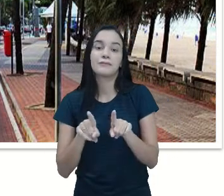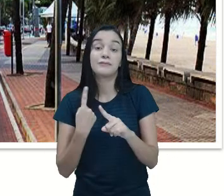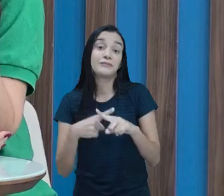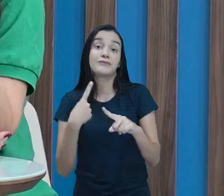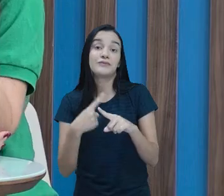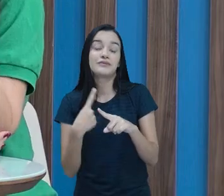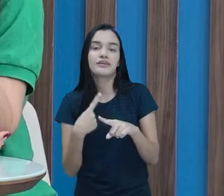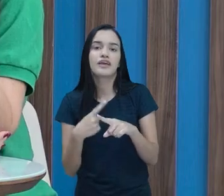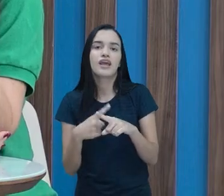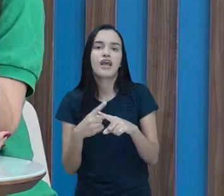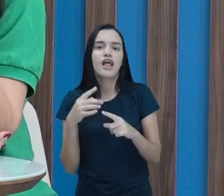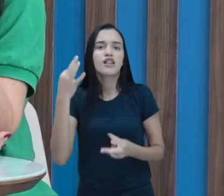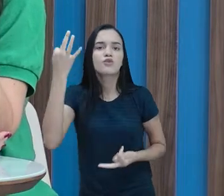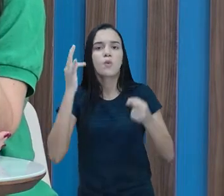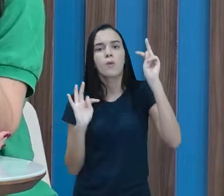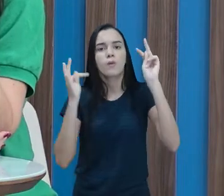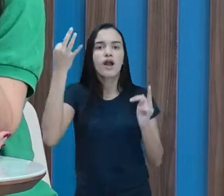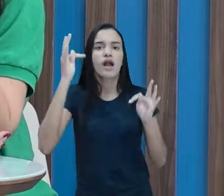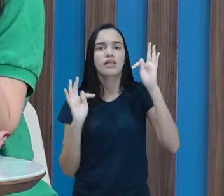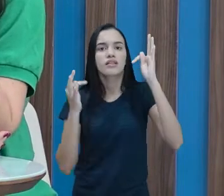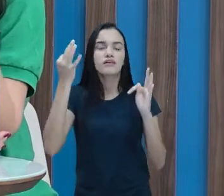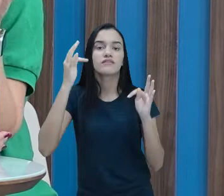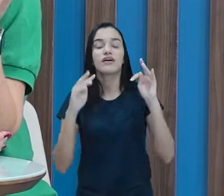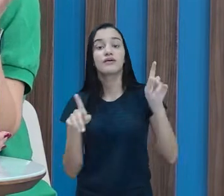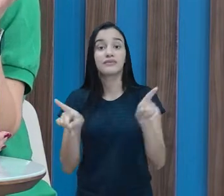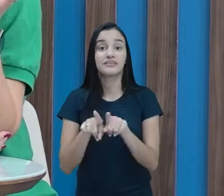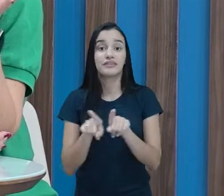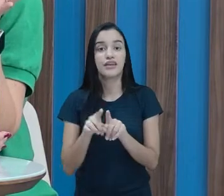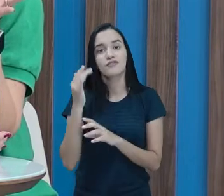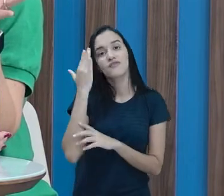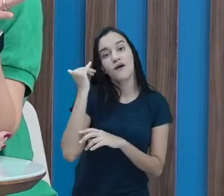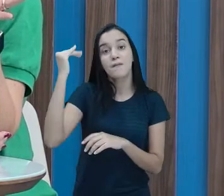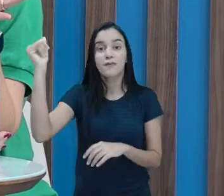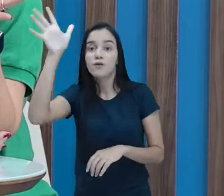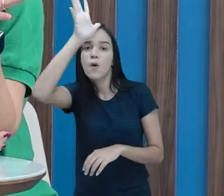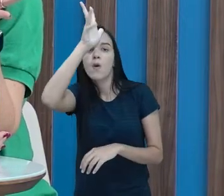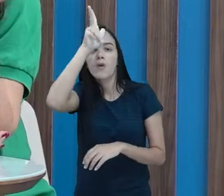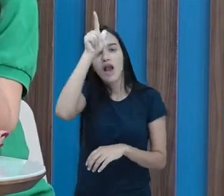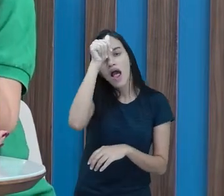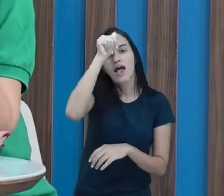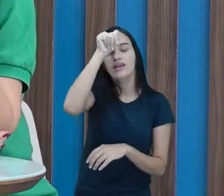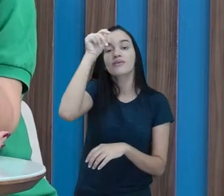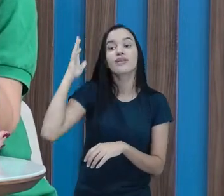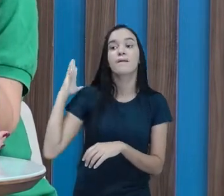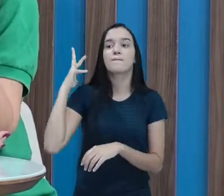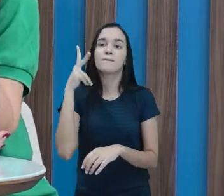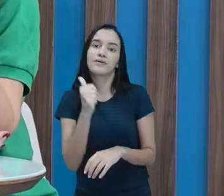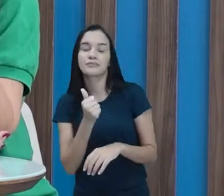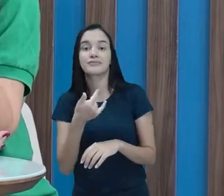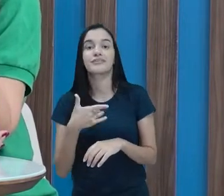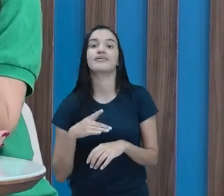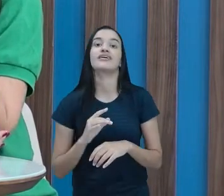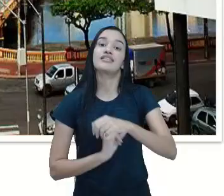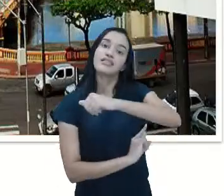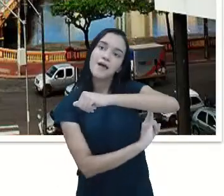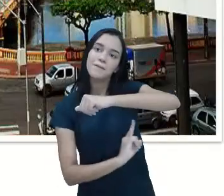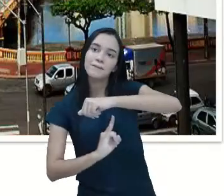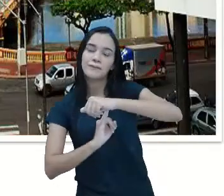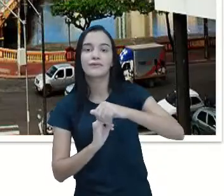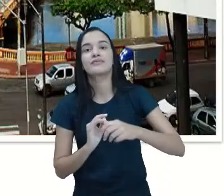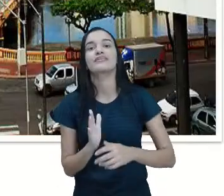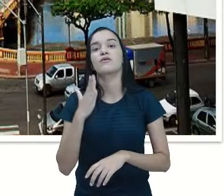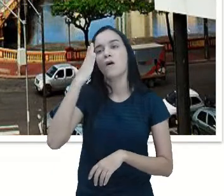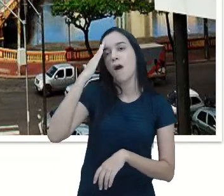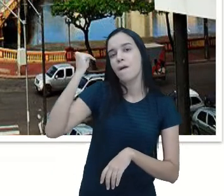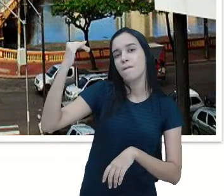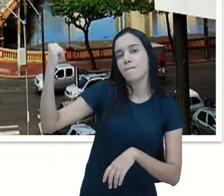no carnaval, né, tem o famosíssimo Galo da Madrugada, lá Exatamente. na ponte do Duarte Coelho. Então é bem famoso.